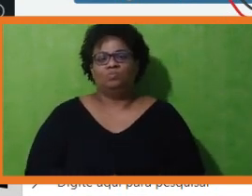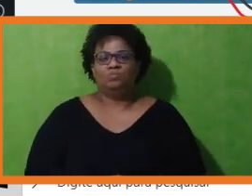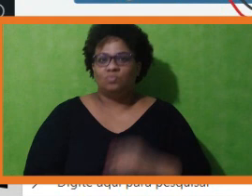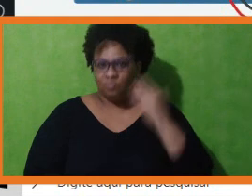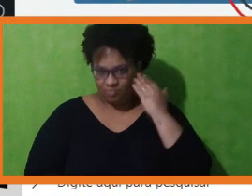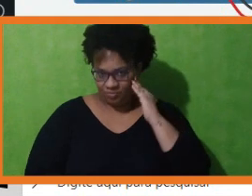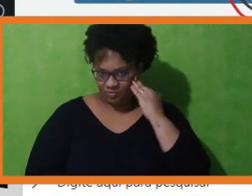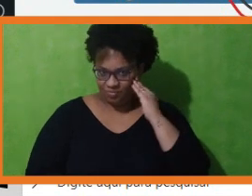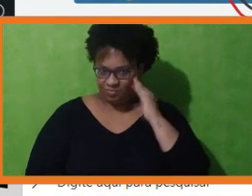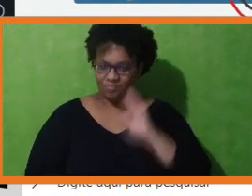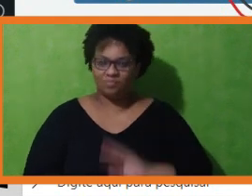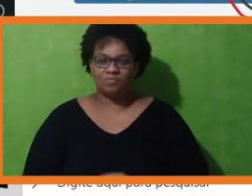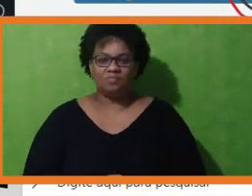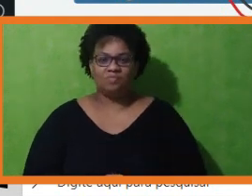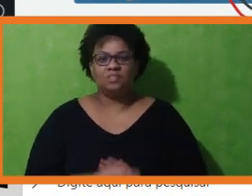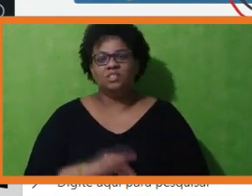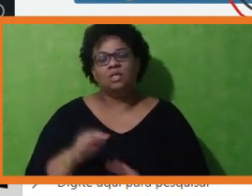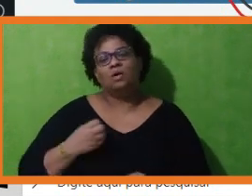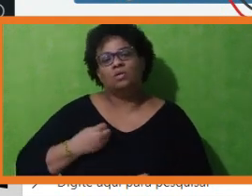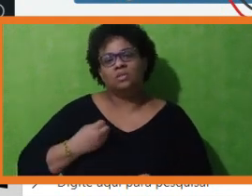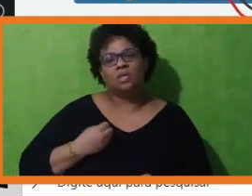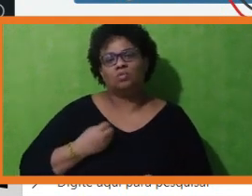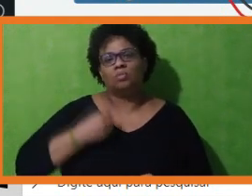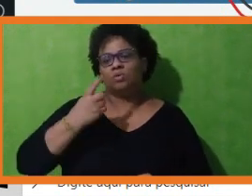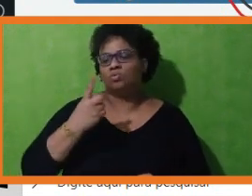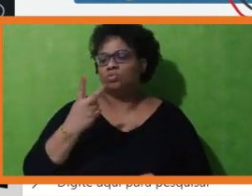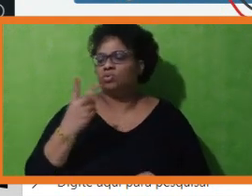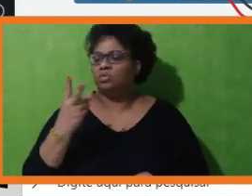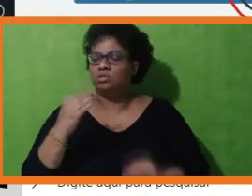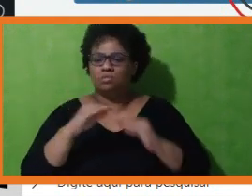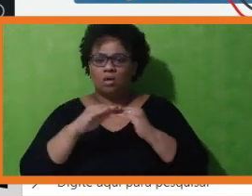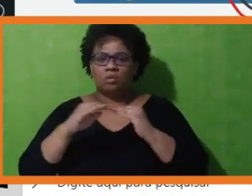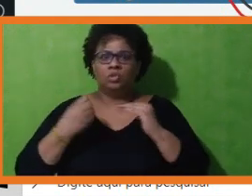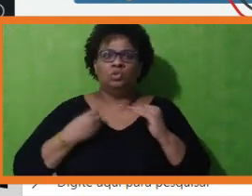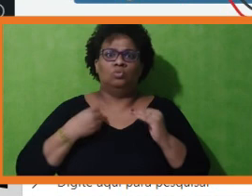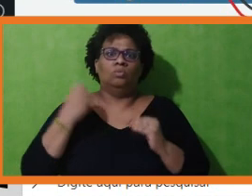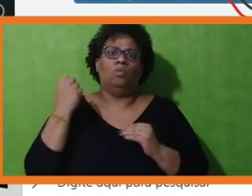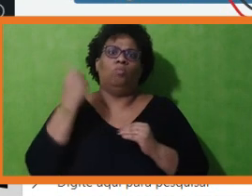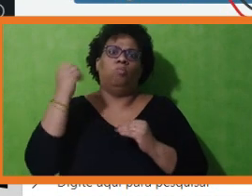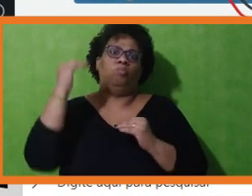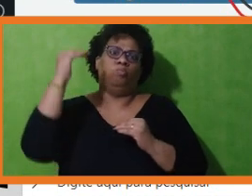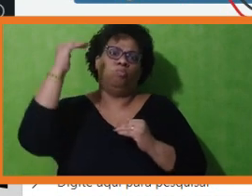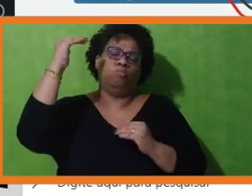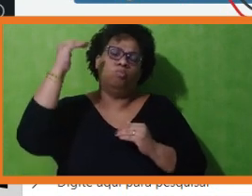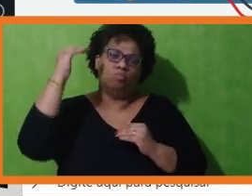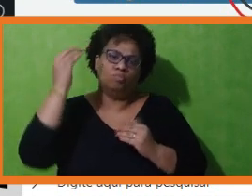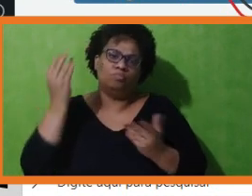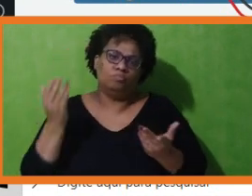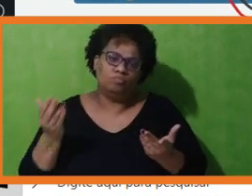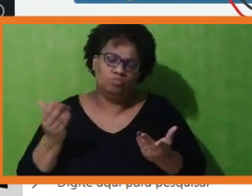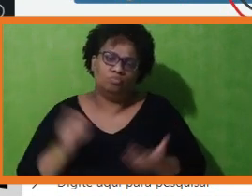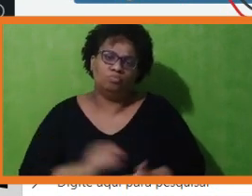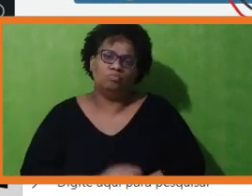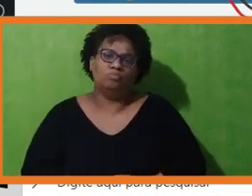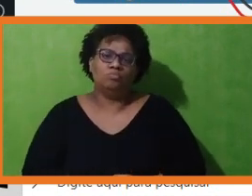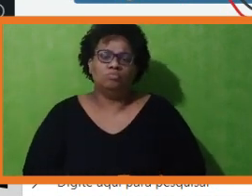0. Entendeu? Então, ao invés do número inteiro, que é um número relativamente grande,